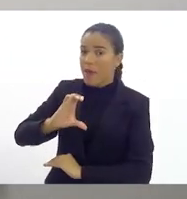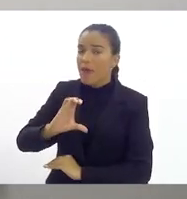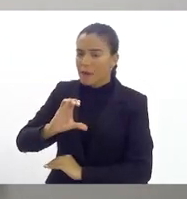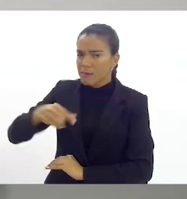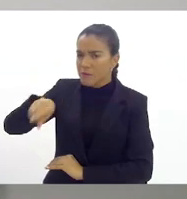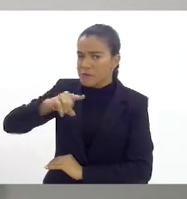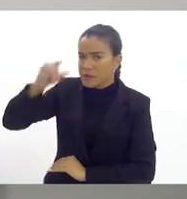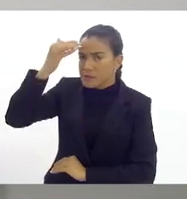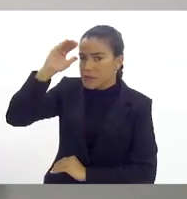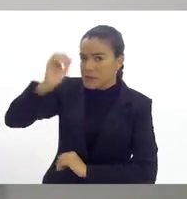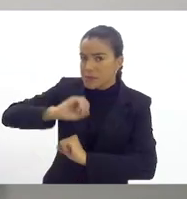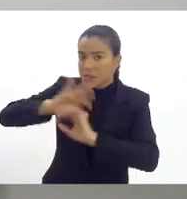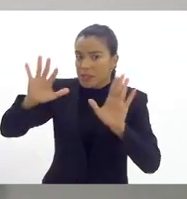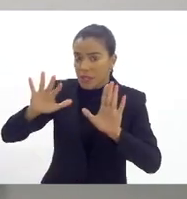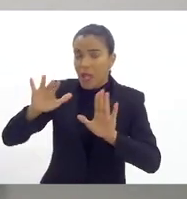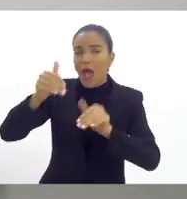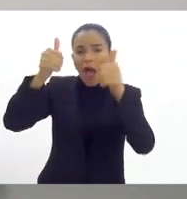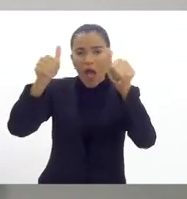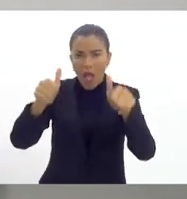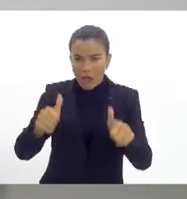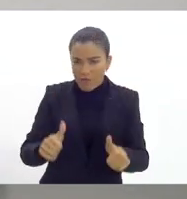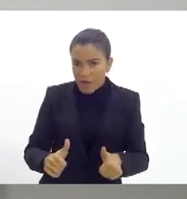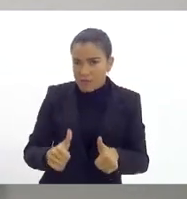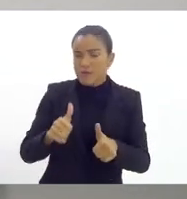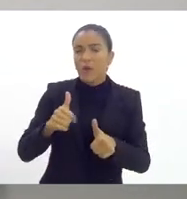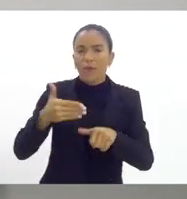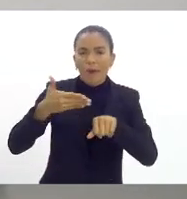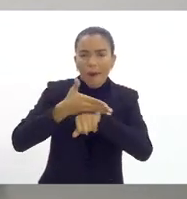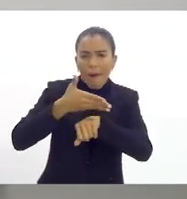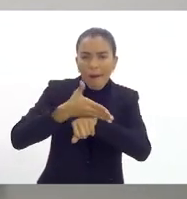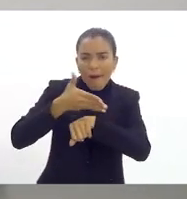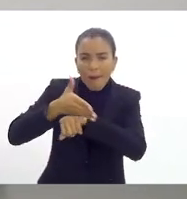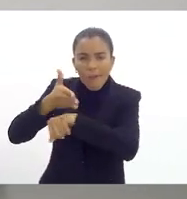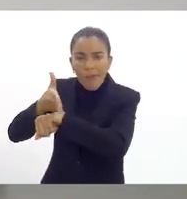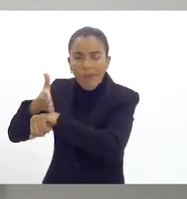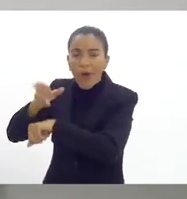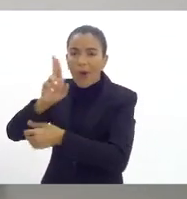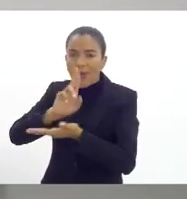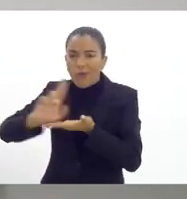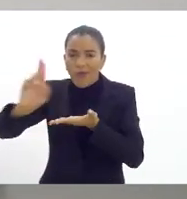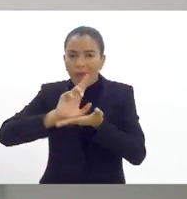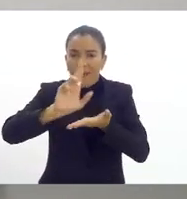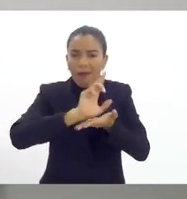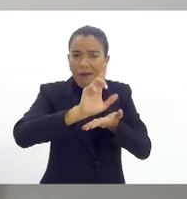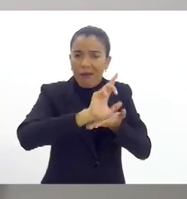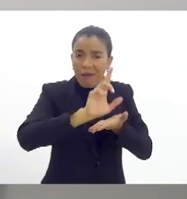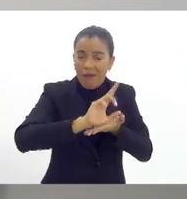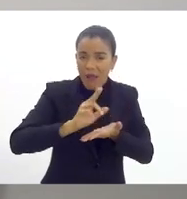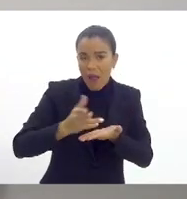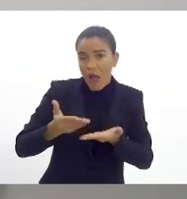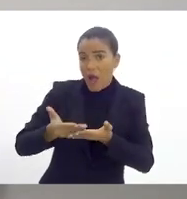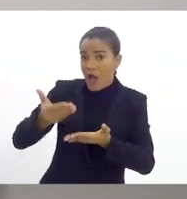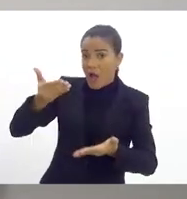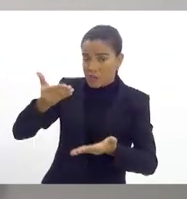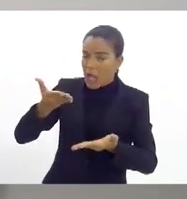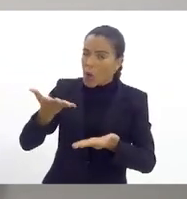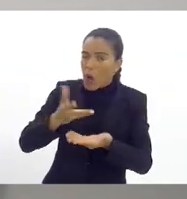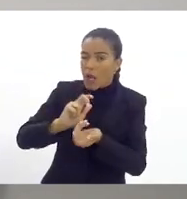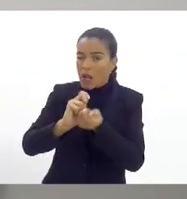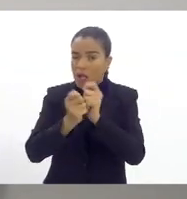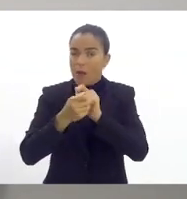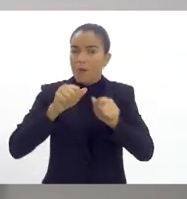entenderem avaliadores que vão fazer aquela avaliação normal dos cursos né que estão estavam agora tá começando a mudar um pouco